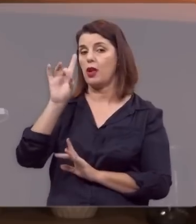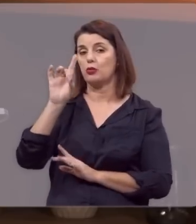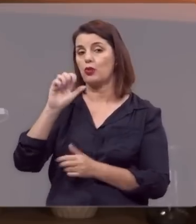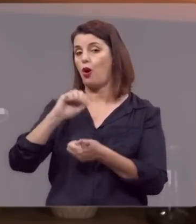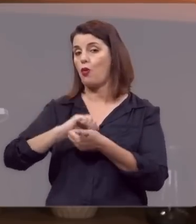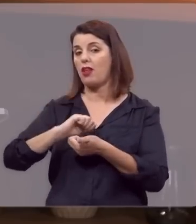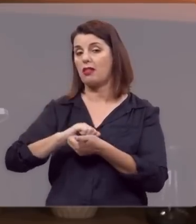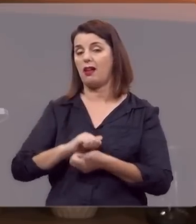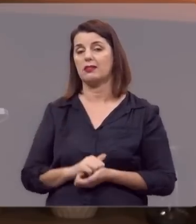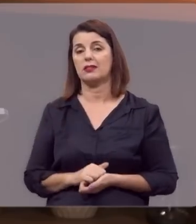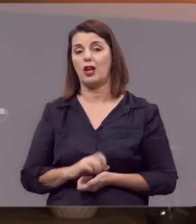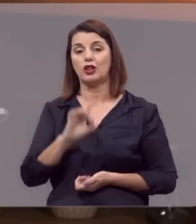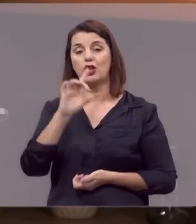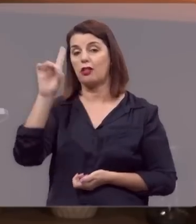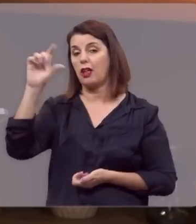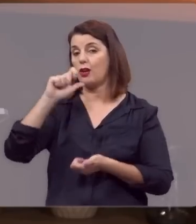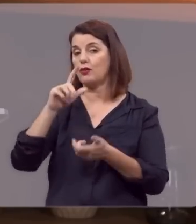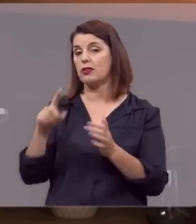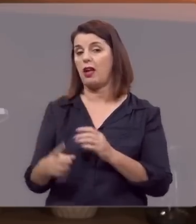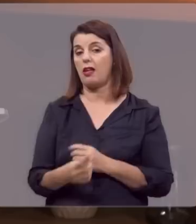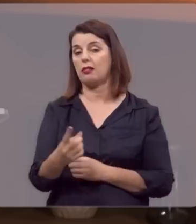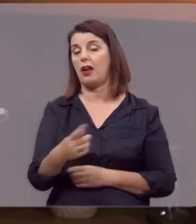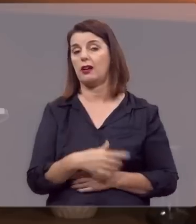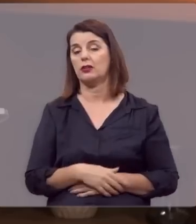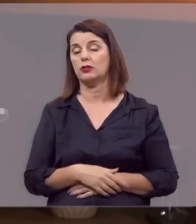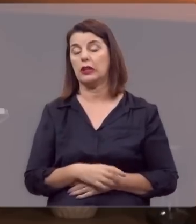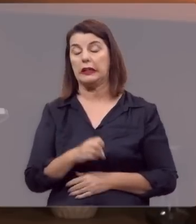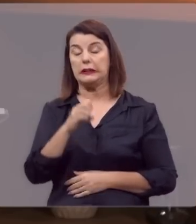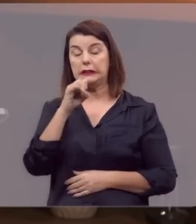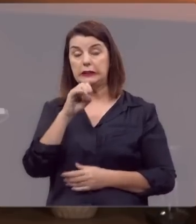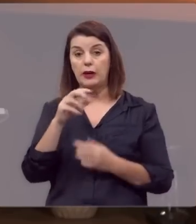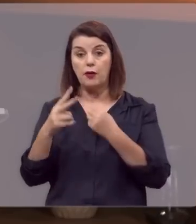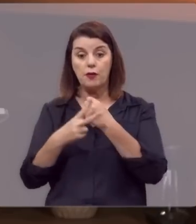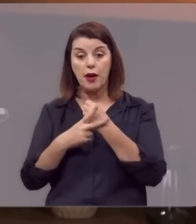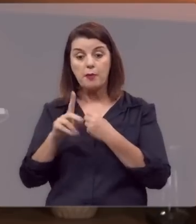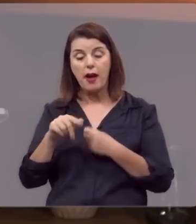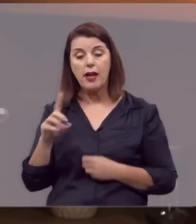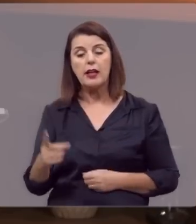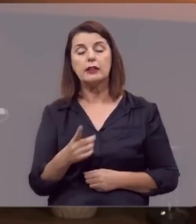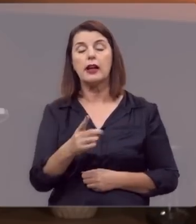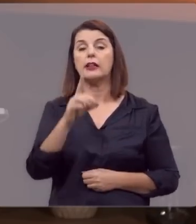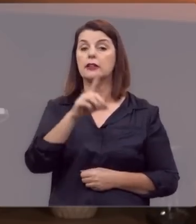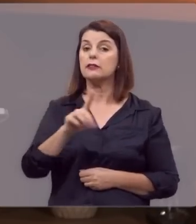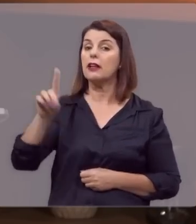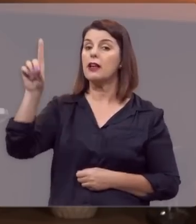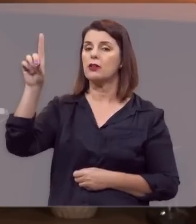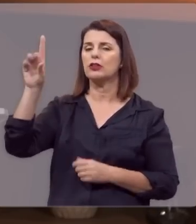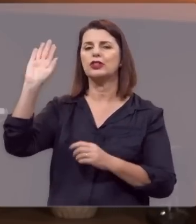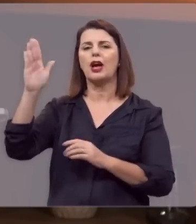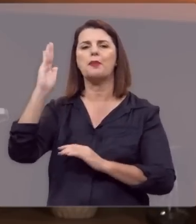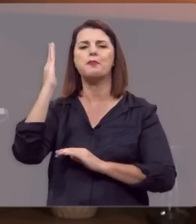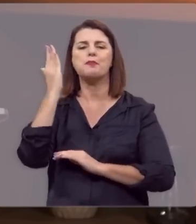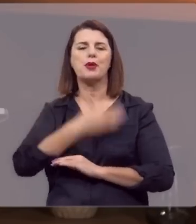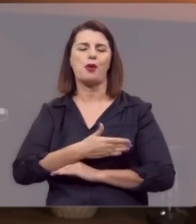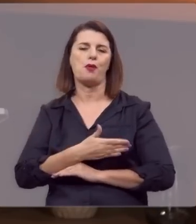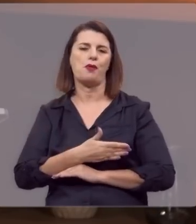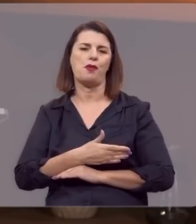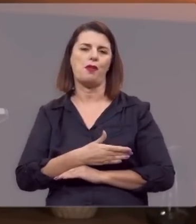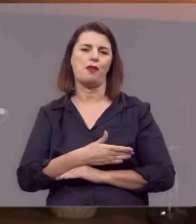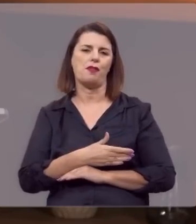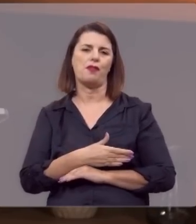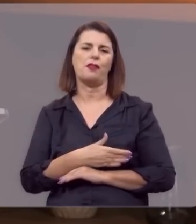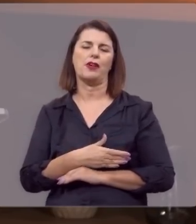Deus. Só Deus é eterno. Se o Verbo é eterno, então ele é Deus. E João já prova a tese na